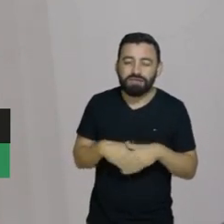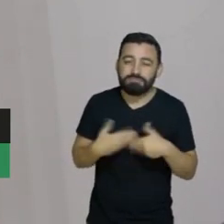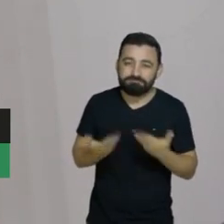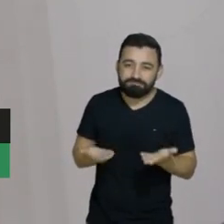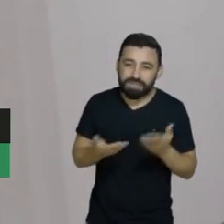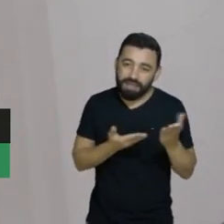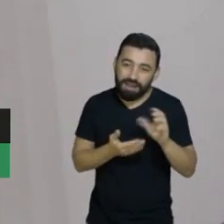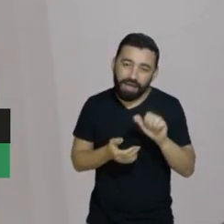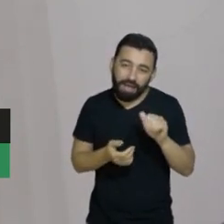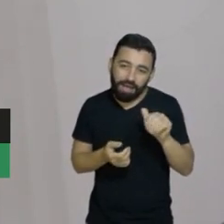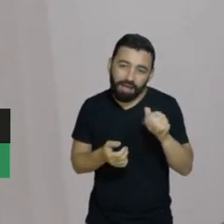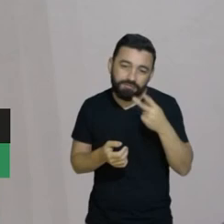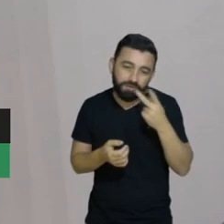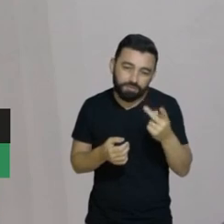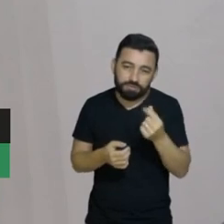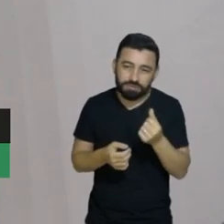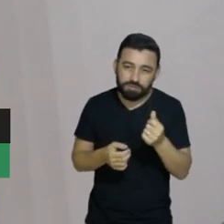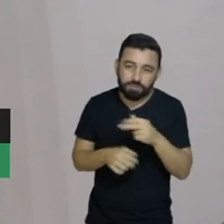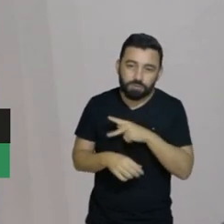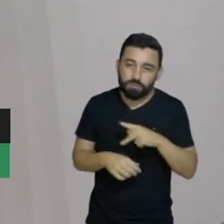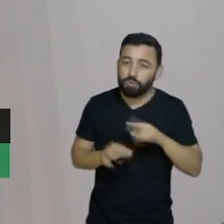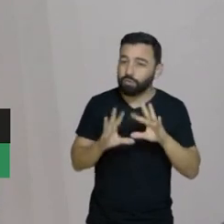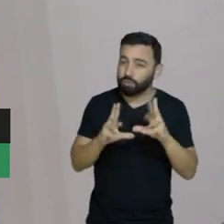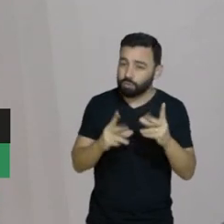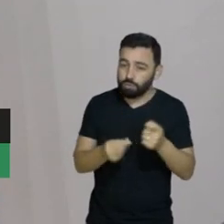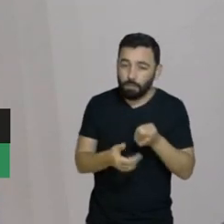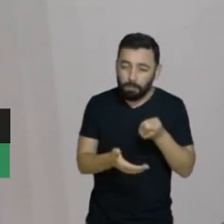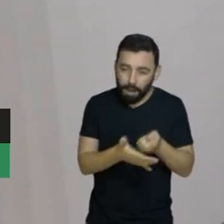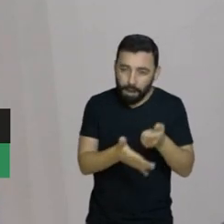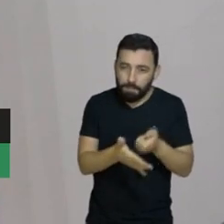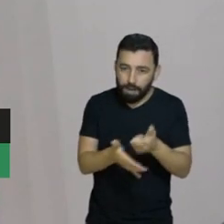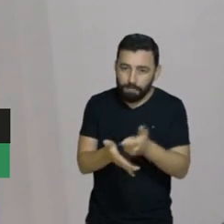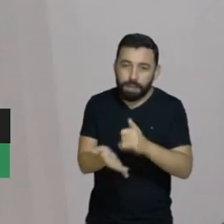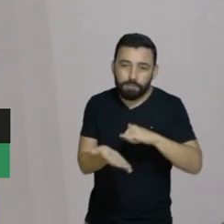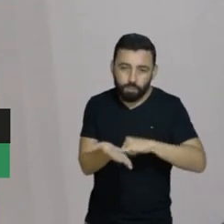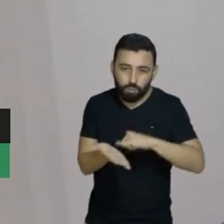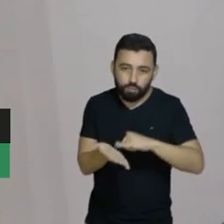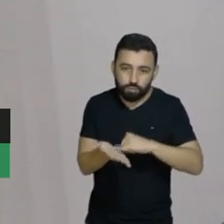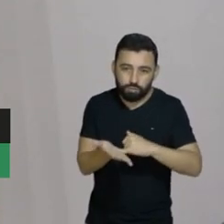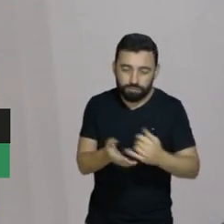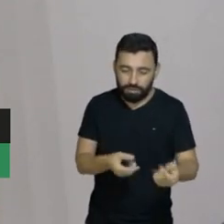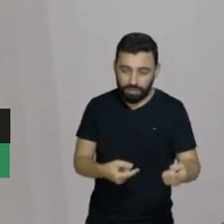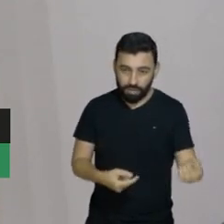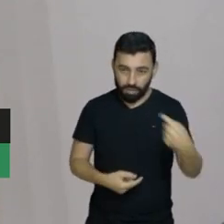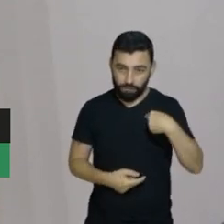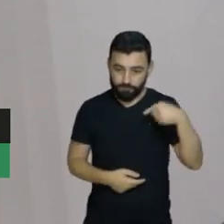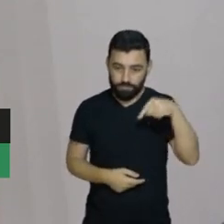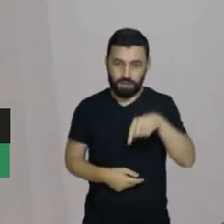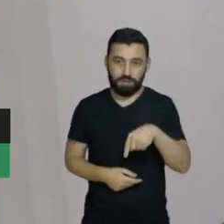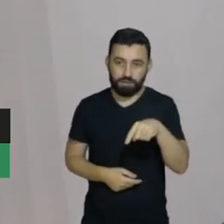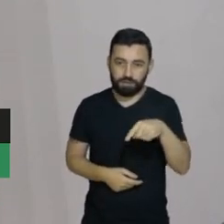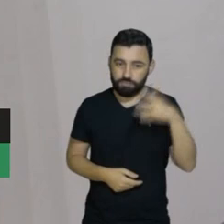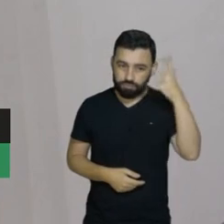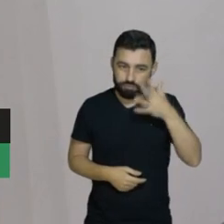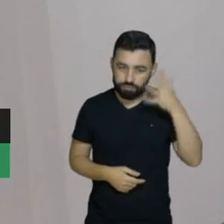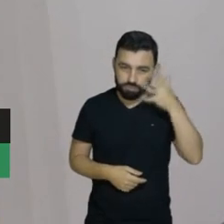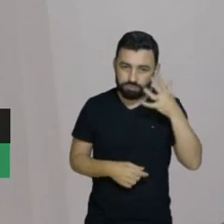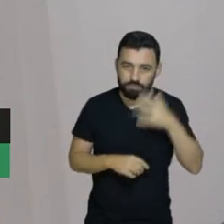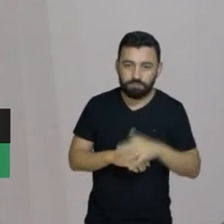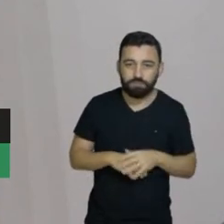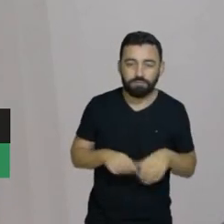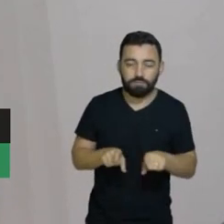informação para os senhores. Todos aqui estão pagando seus impostos para a deputada Ana vir aqui falar na tribuna, o que eu acho que é um